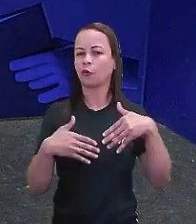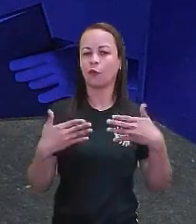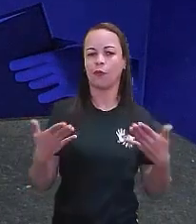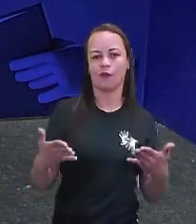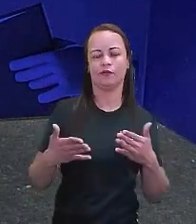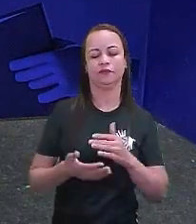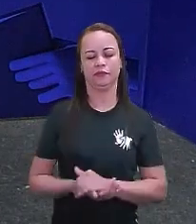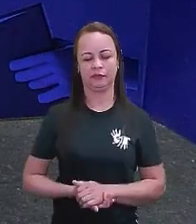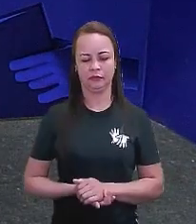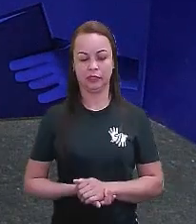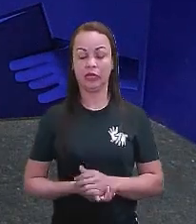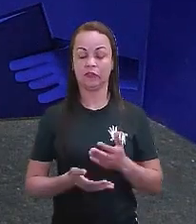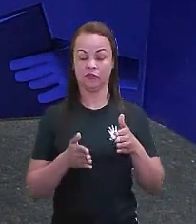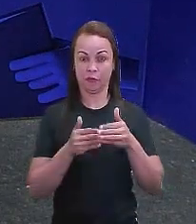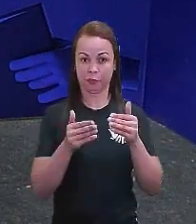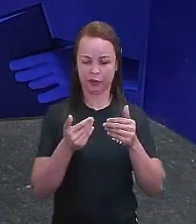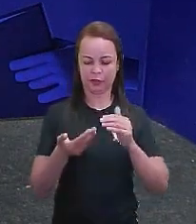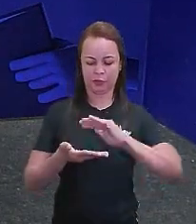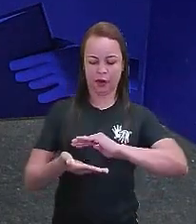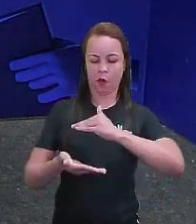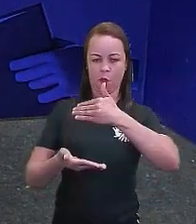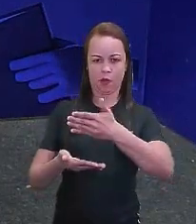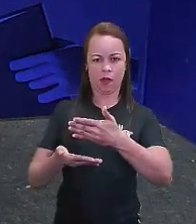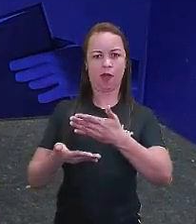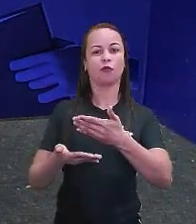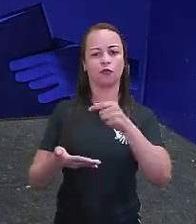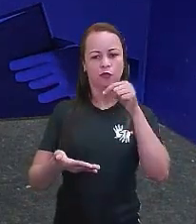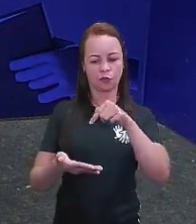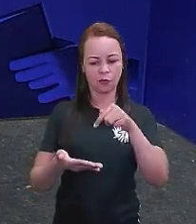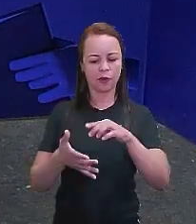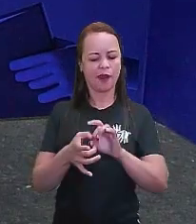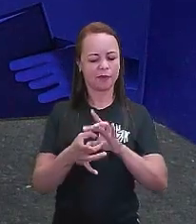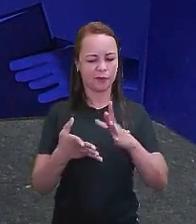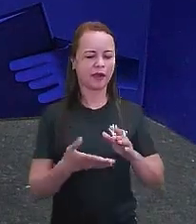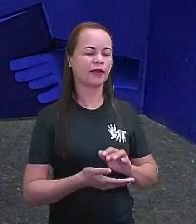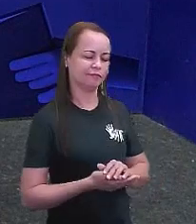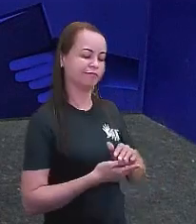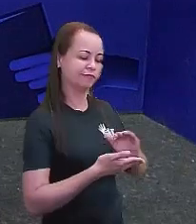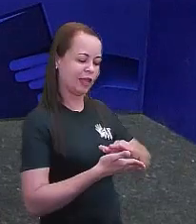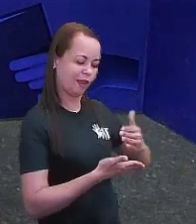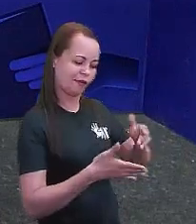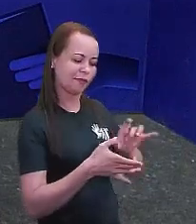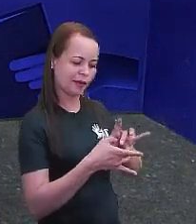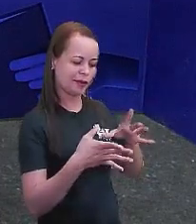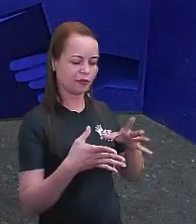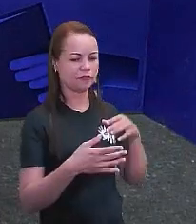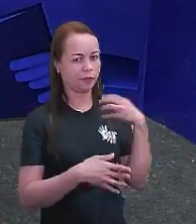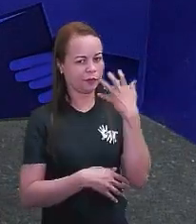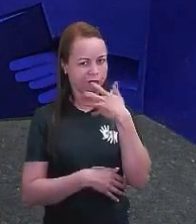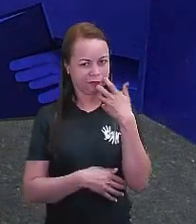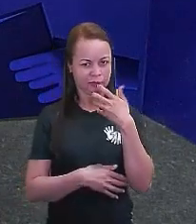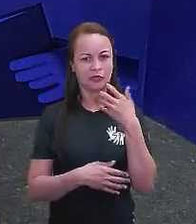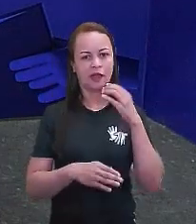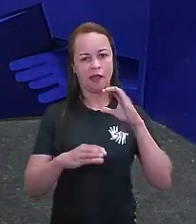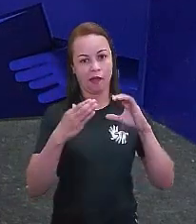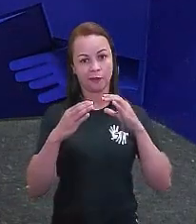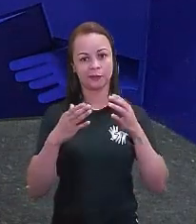Hoje a gente vai pedir ao baú bem legal, né, Lilinha? Isso mesmo, vai, libera aí, baú, vamos lá. Vamos cantar a musiquinha,